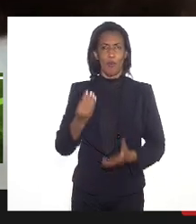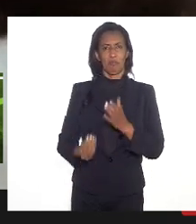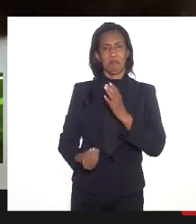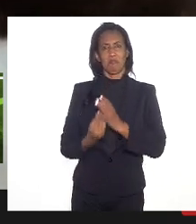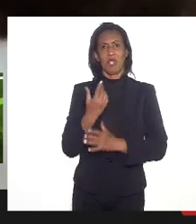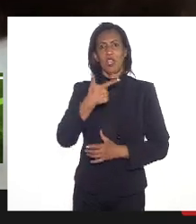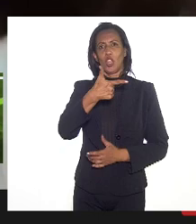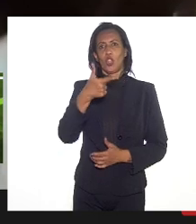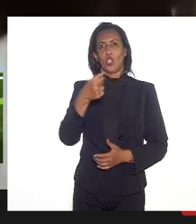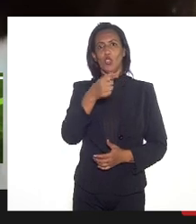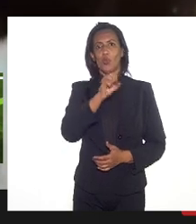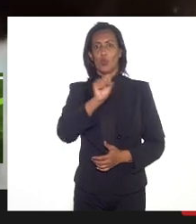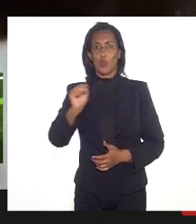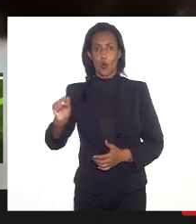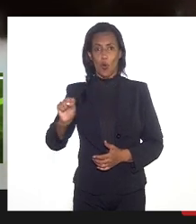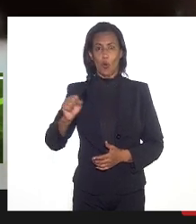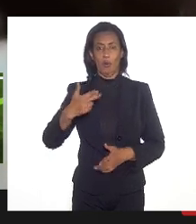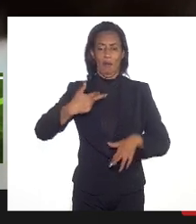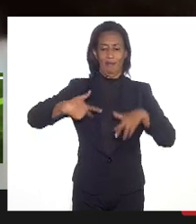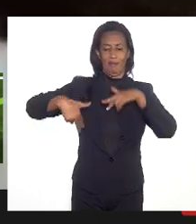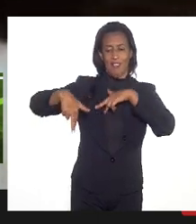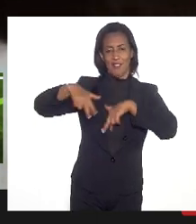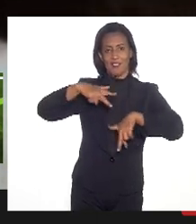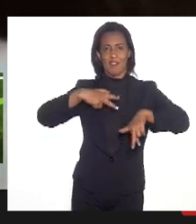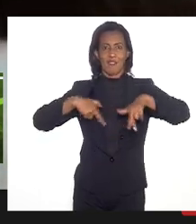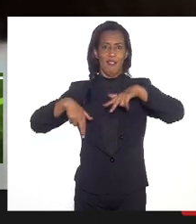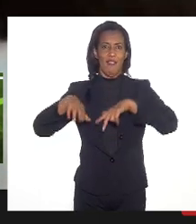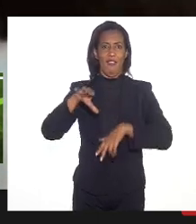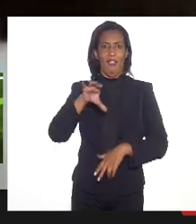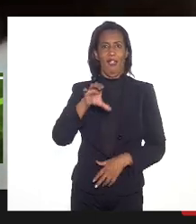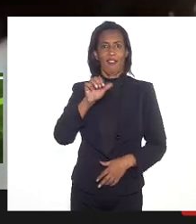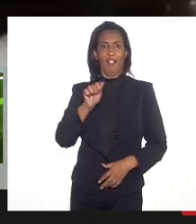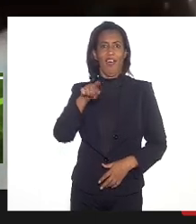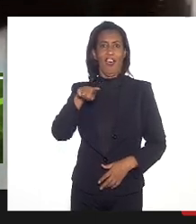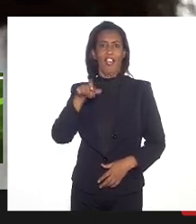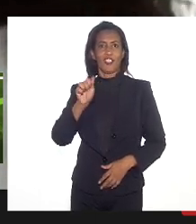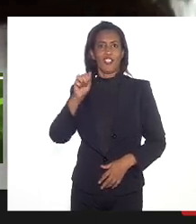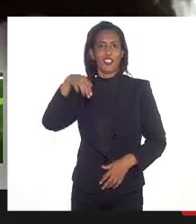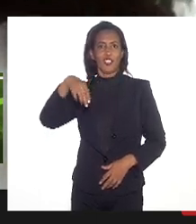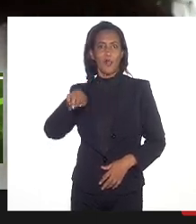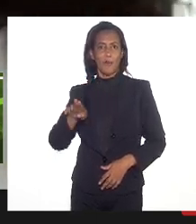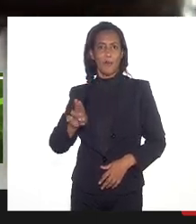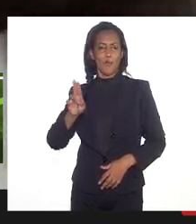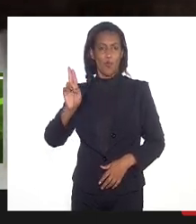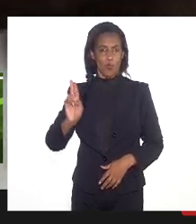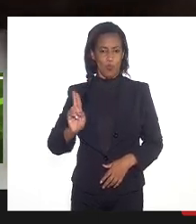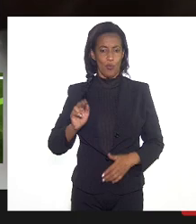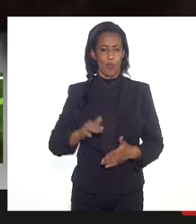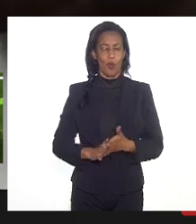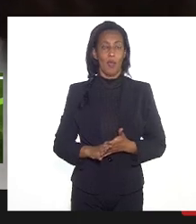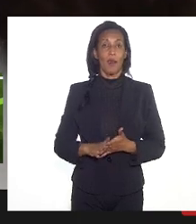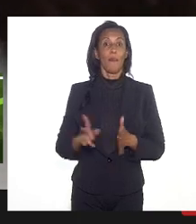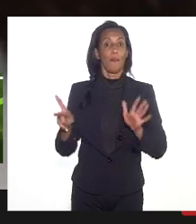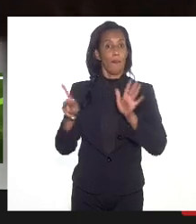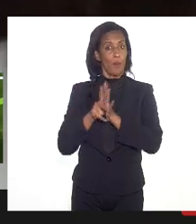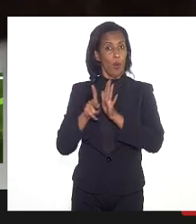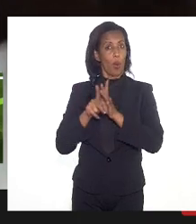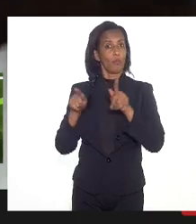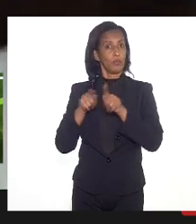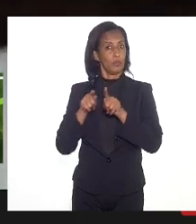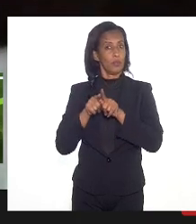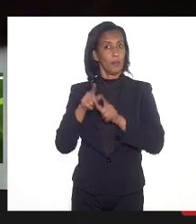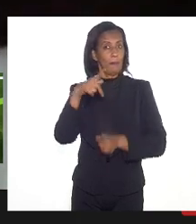Pontão de Cultura do Jongo Caxambu, que foi criado a partir do registro do jongo como Patrimônio Cultural do Brasil.